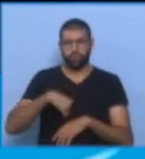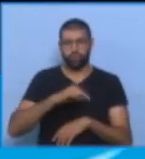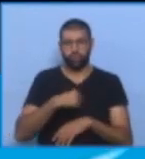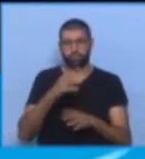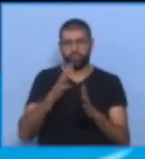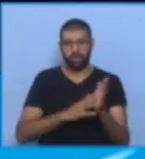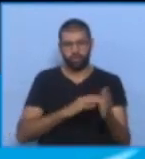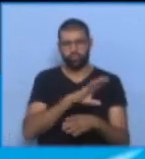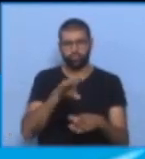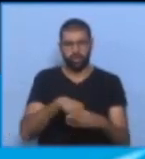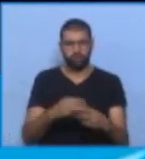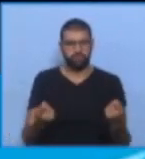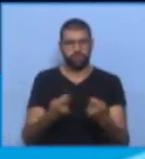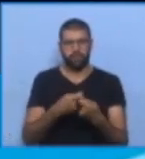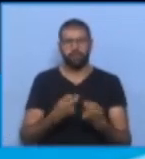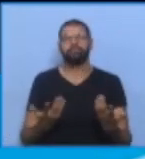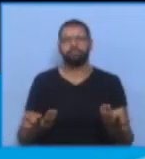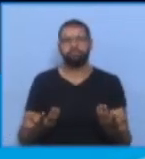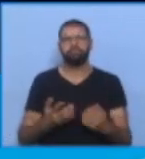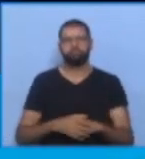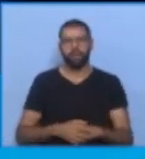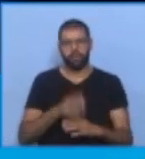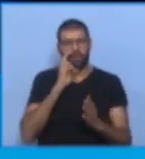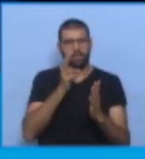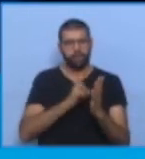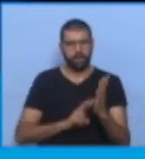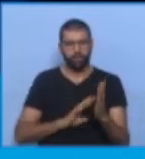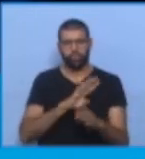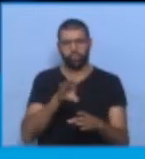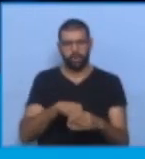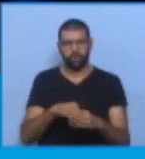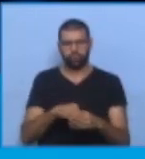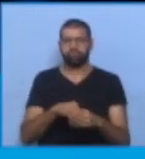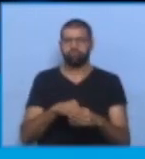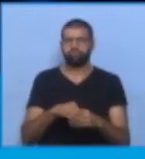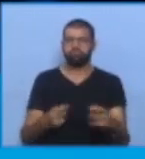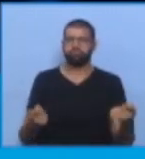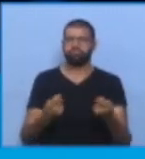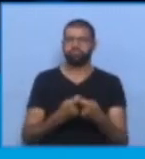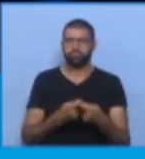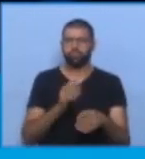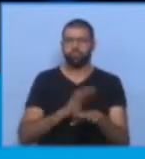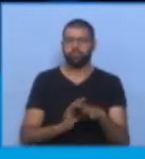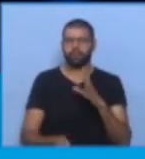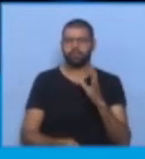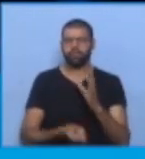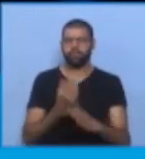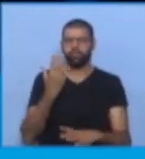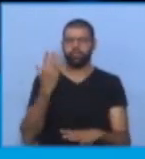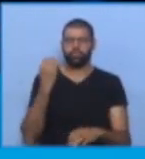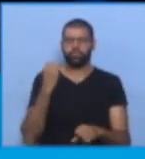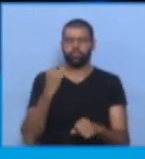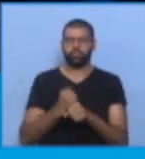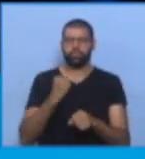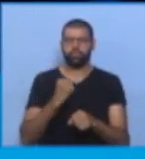o texto no seu contexto, isto é, lê-lo no contexto próprio, em que ele surgiu por obra